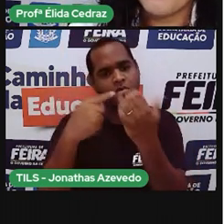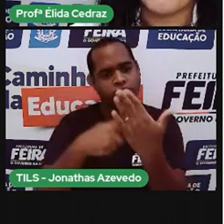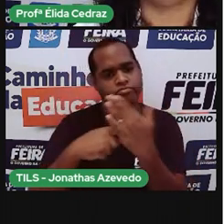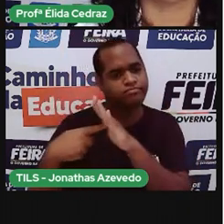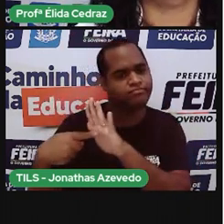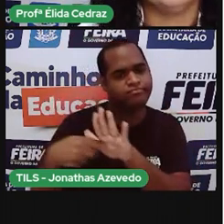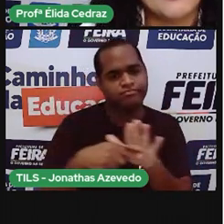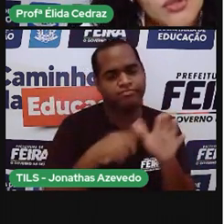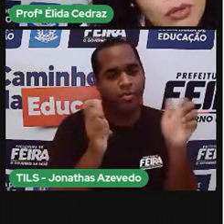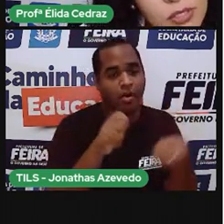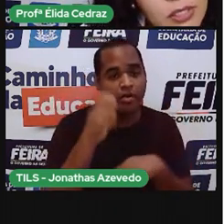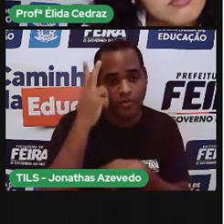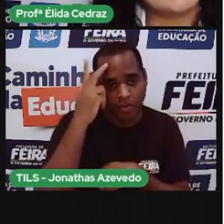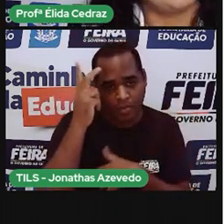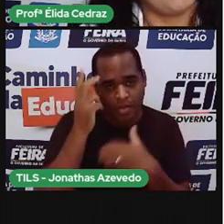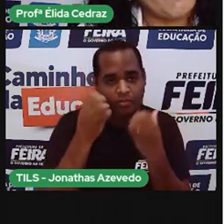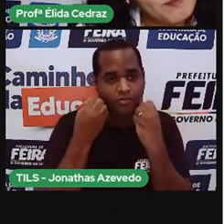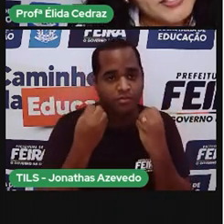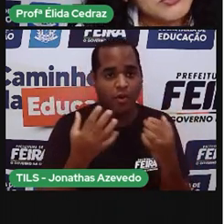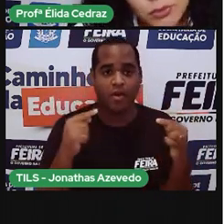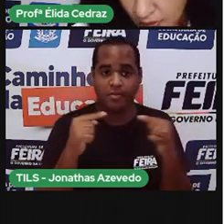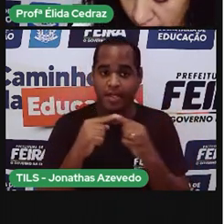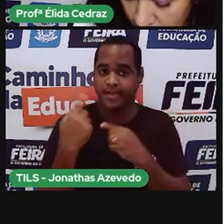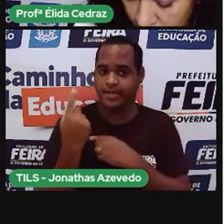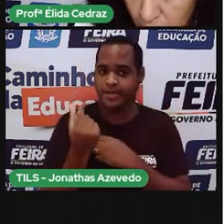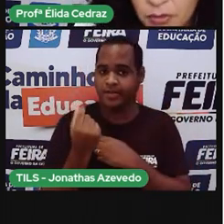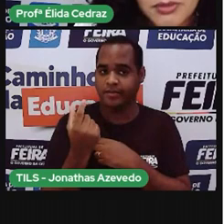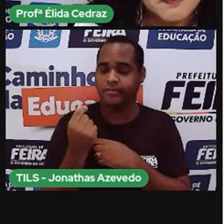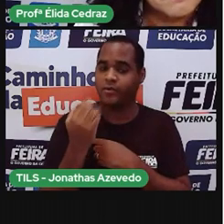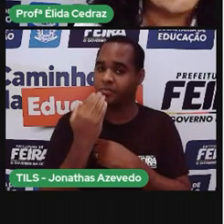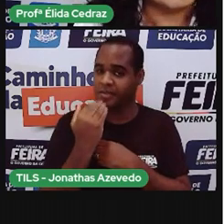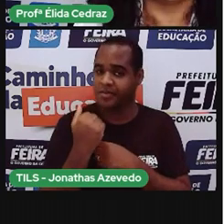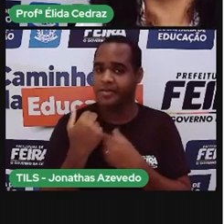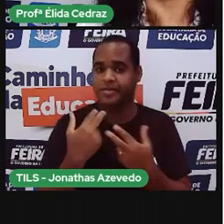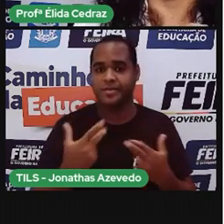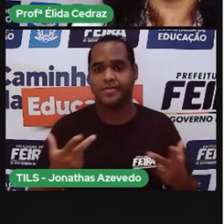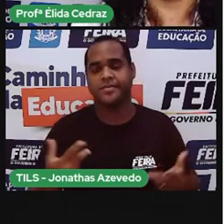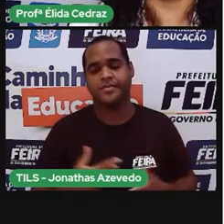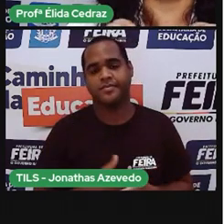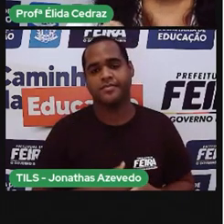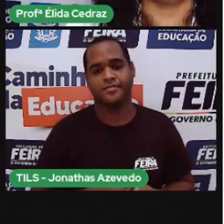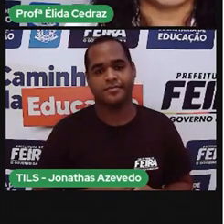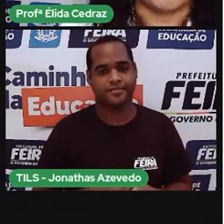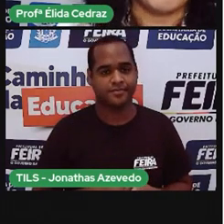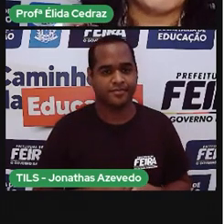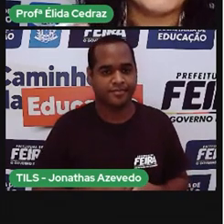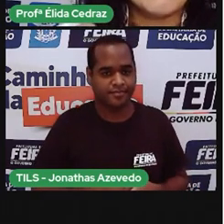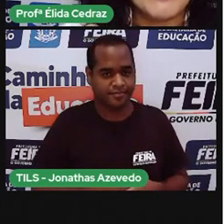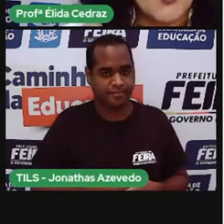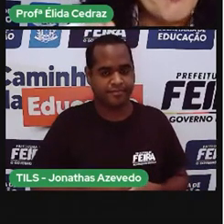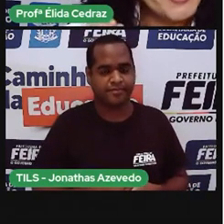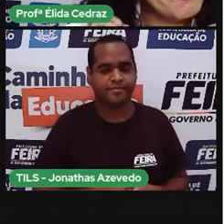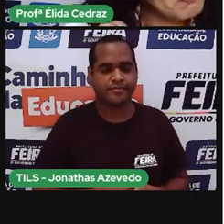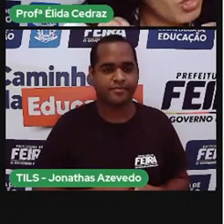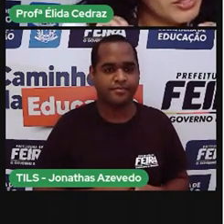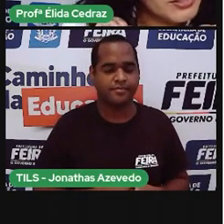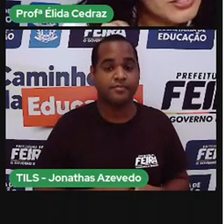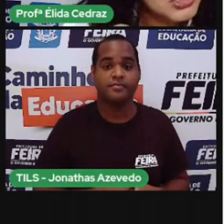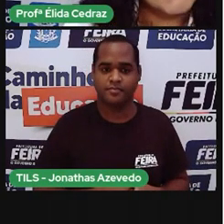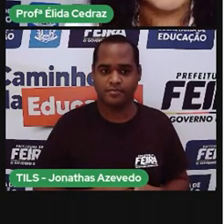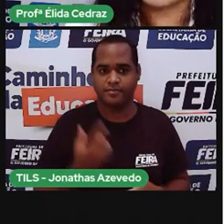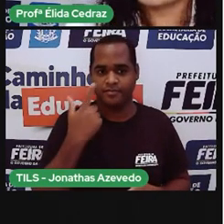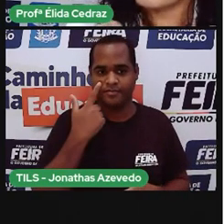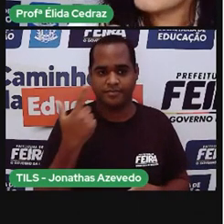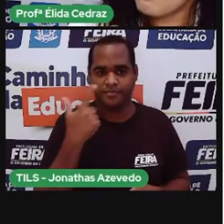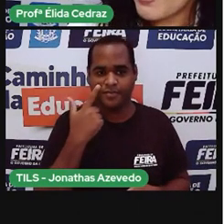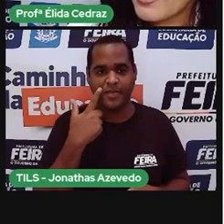volte ao normal, inclusive o preço dos alimentos. A Pro trouxe para você ver como é